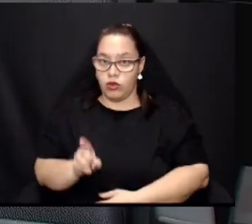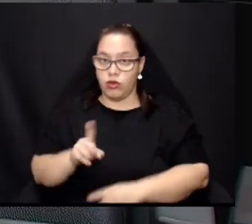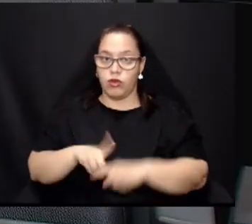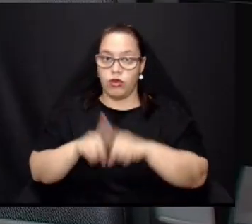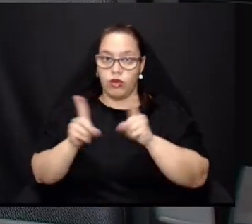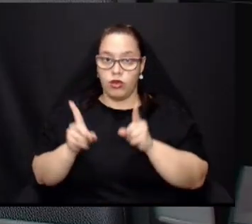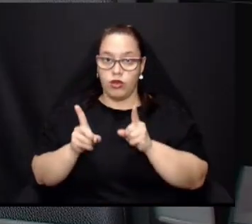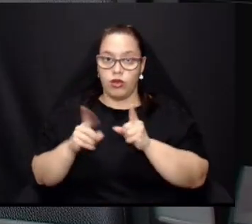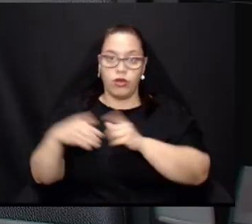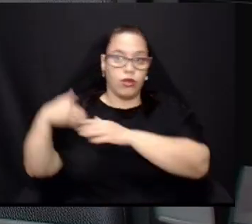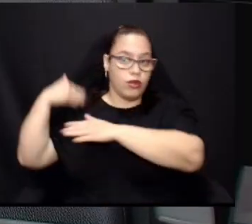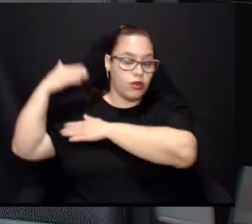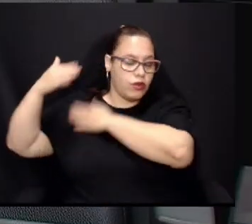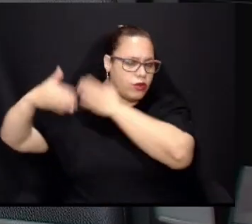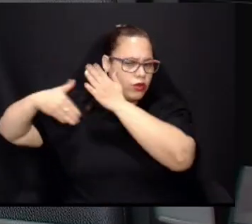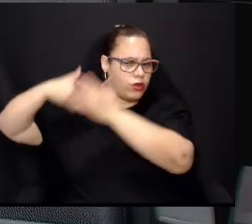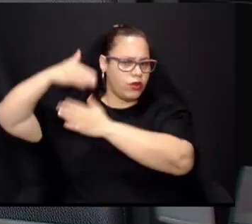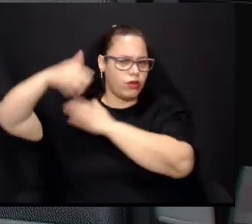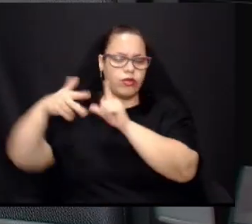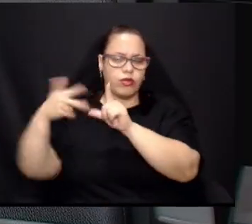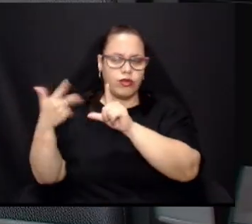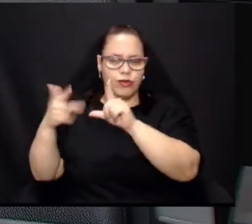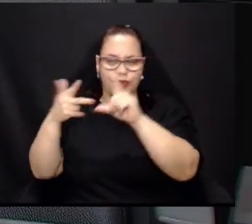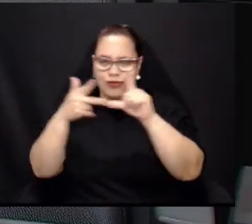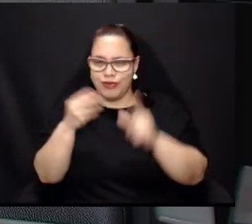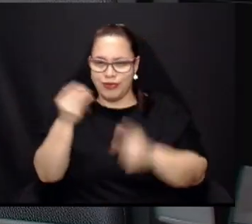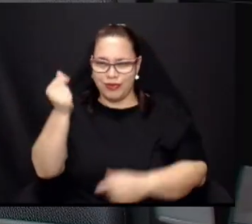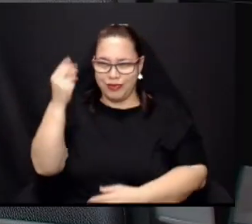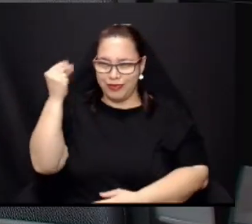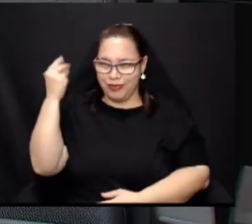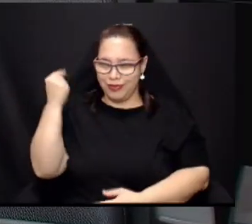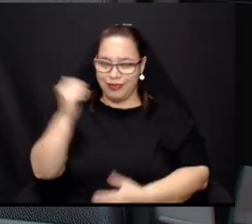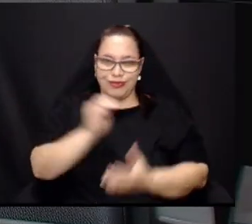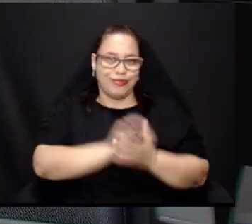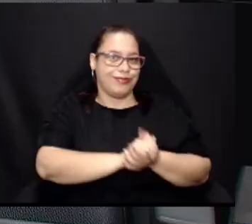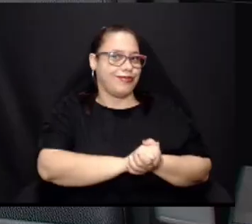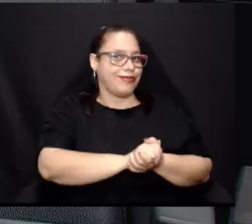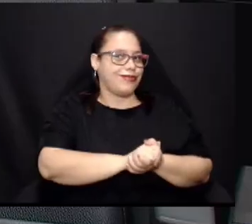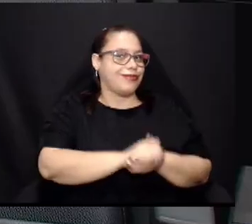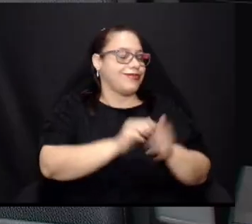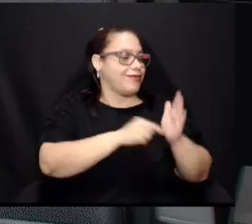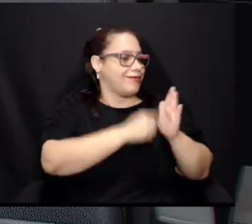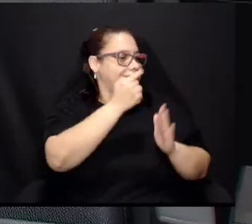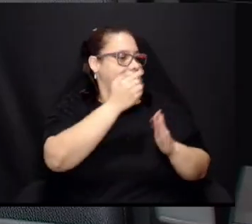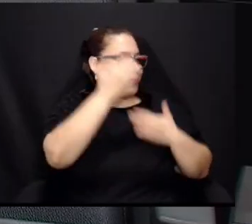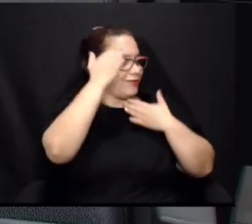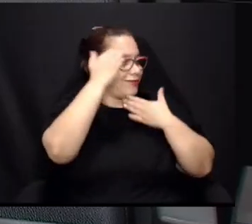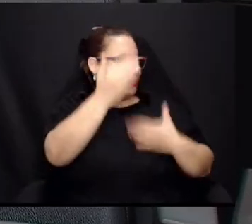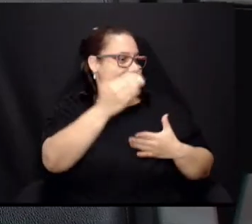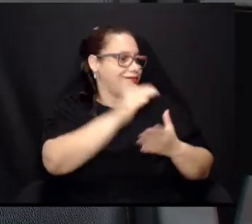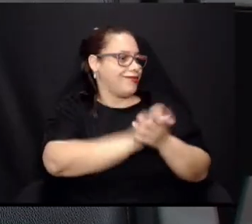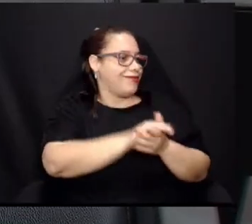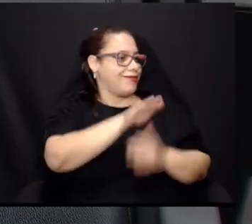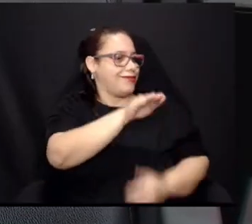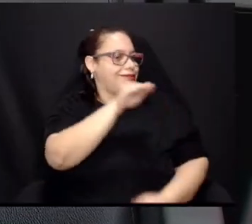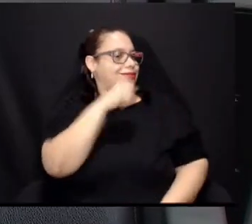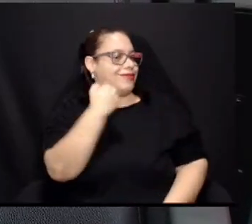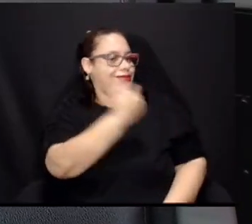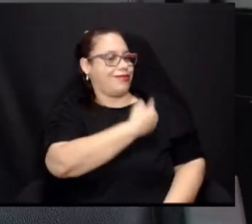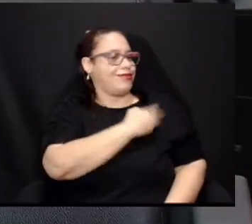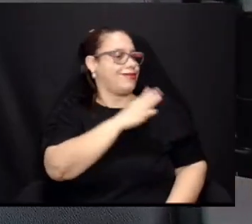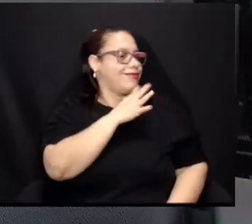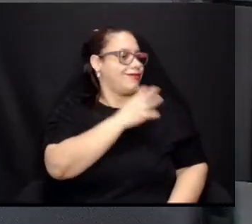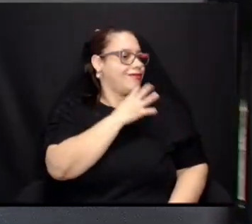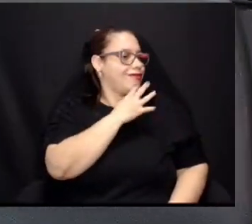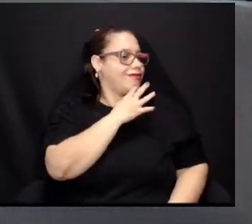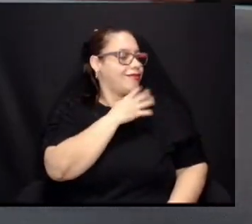trajetória aqui do Legislativo é antiga, né? Primeiro, obrigado aí por chamar a gente para conhecer um pouquinho da nossa